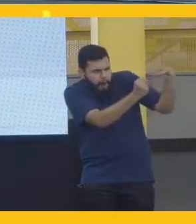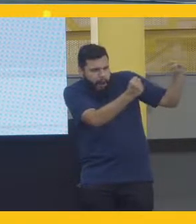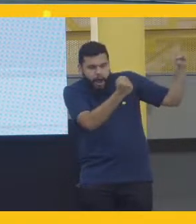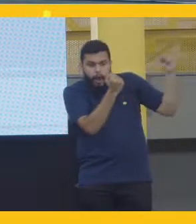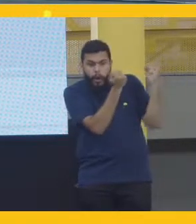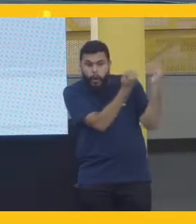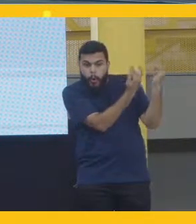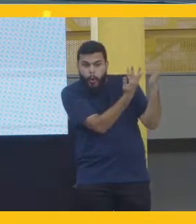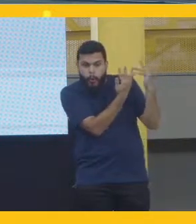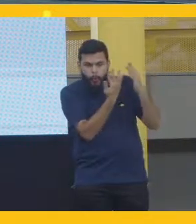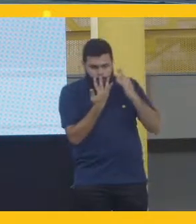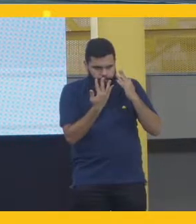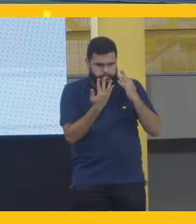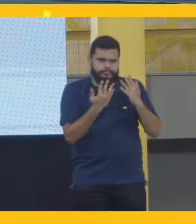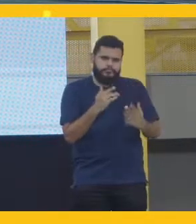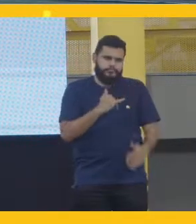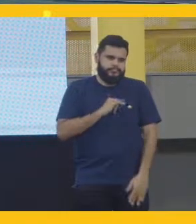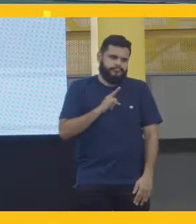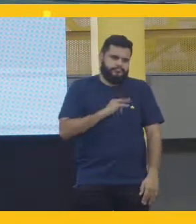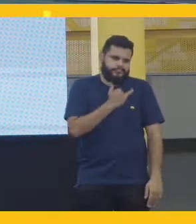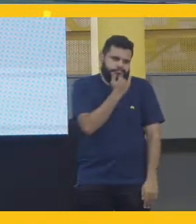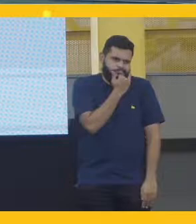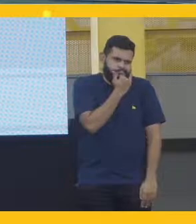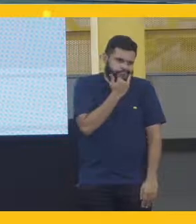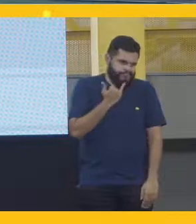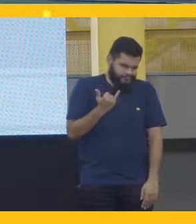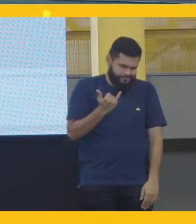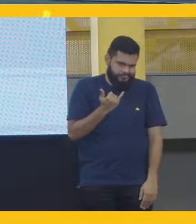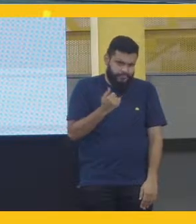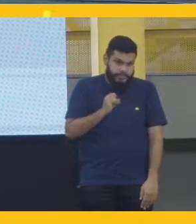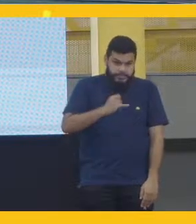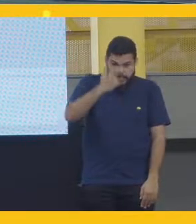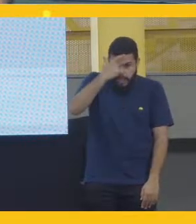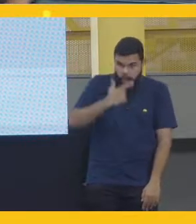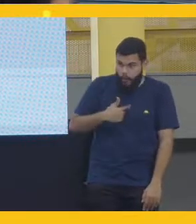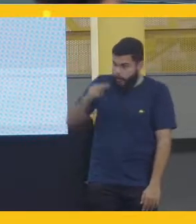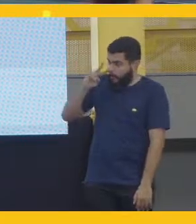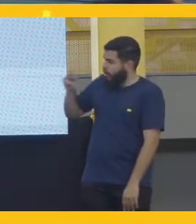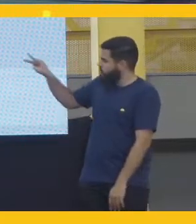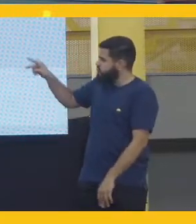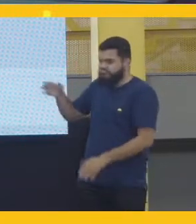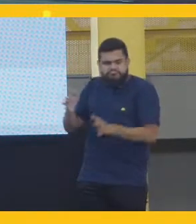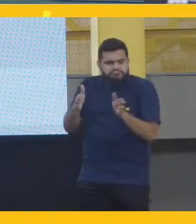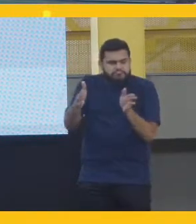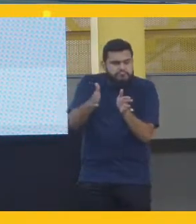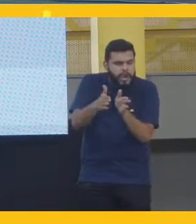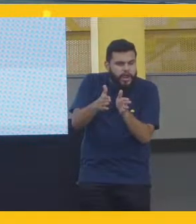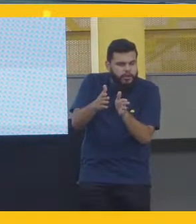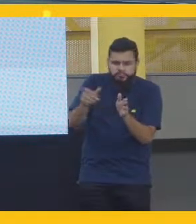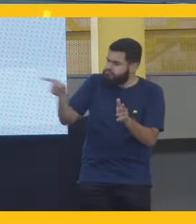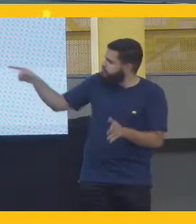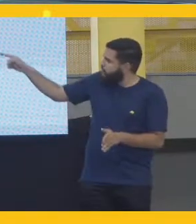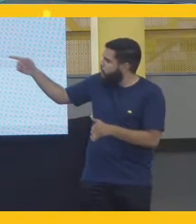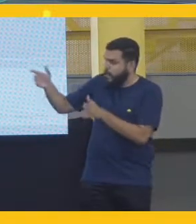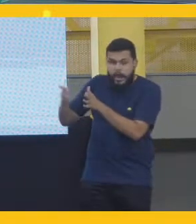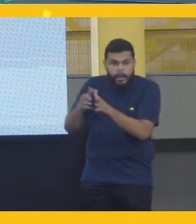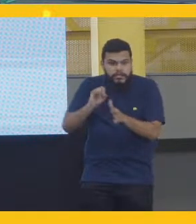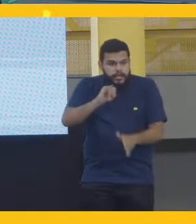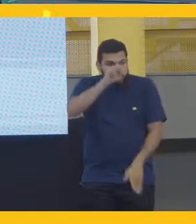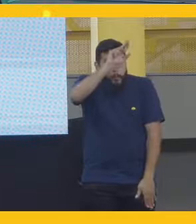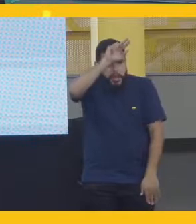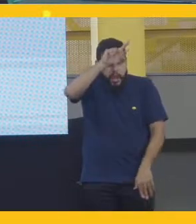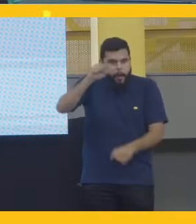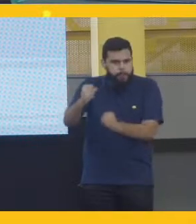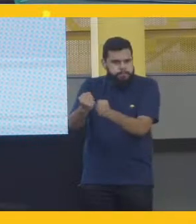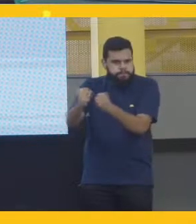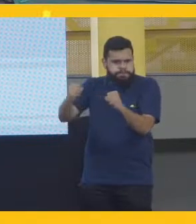ou extensa, vai depender do referencial. Do que você está iluminando. Você foi iluminar uma